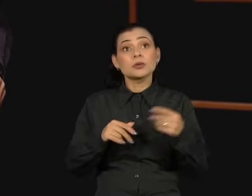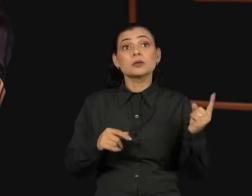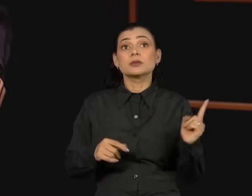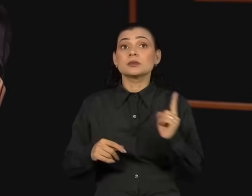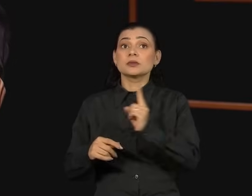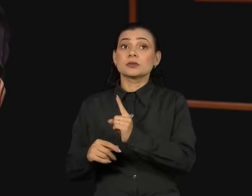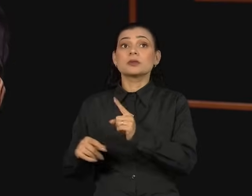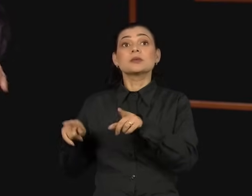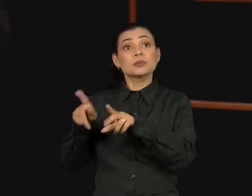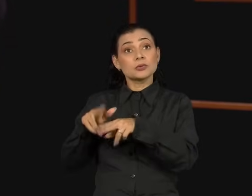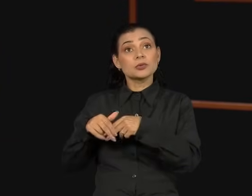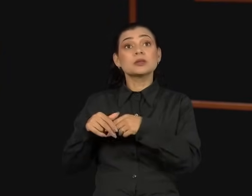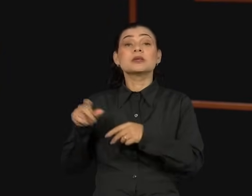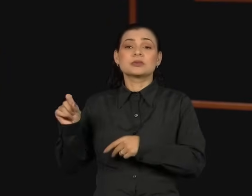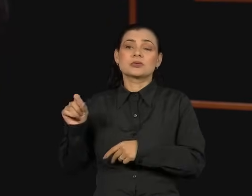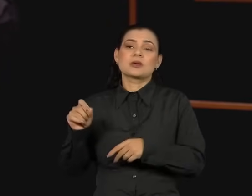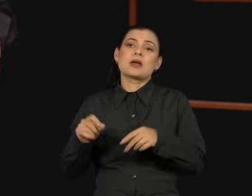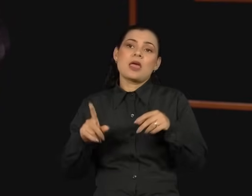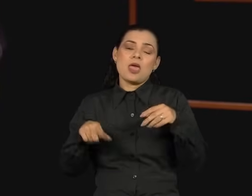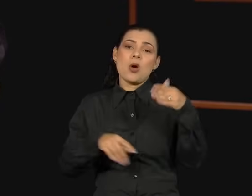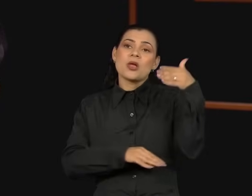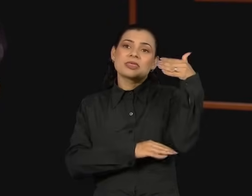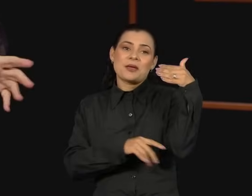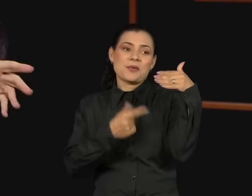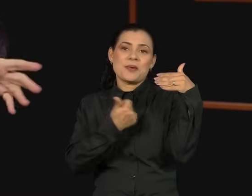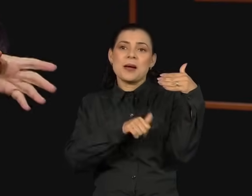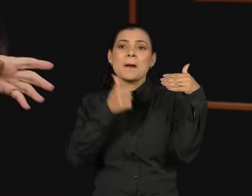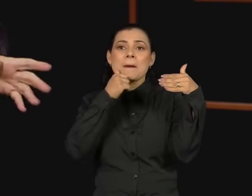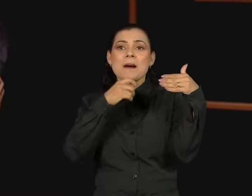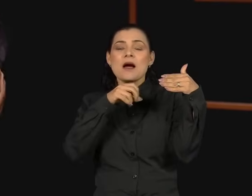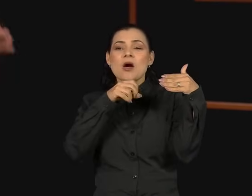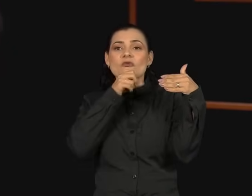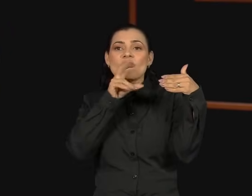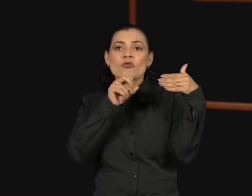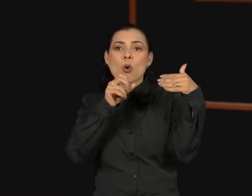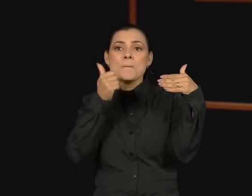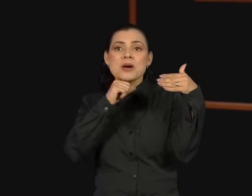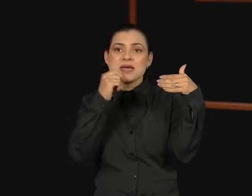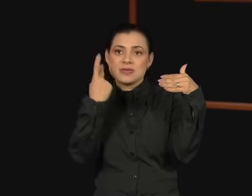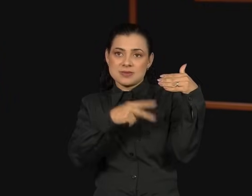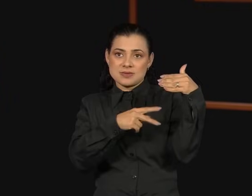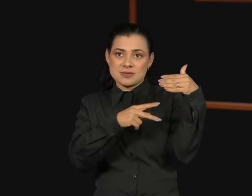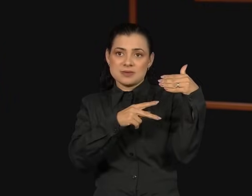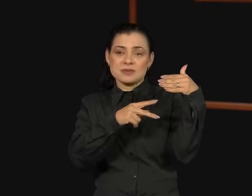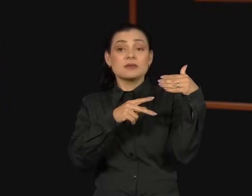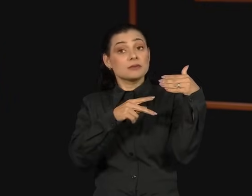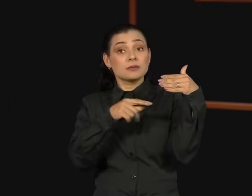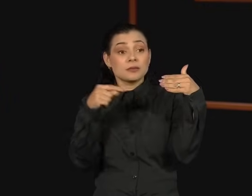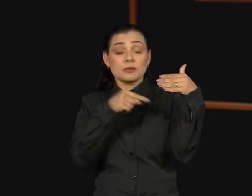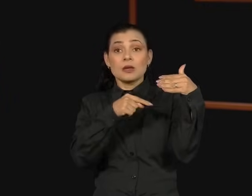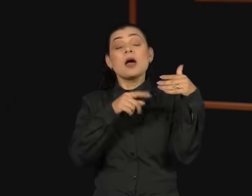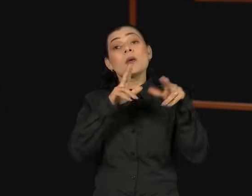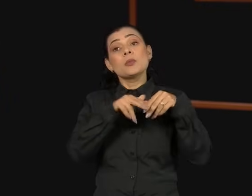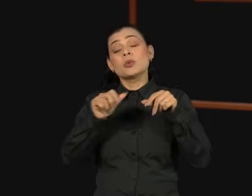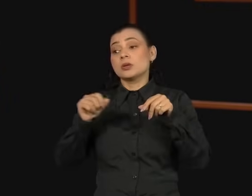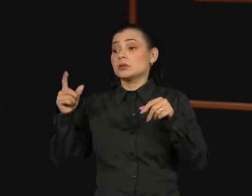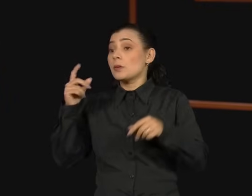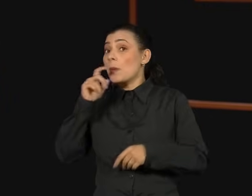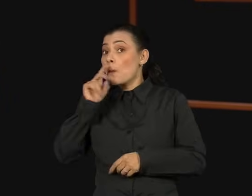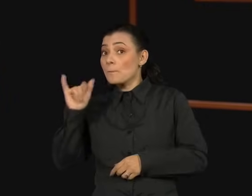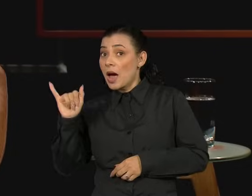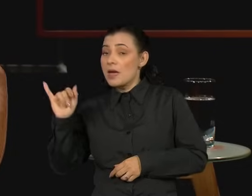aí ele se casou com uma das filhas, né? Então essa que é a minha